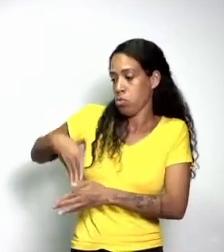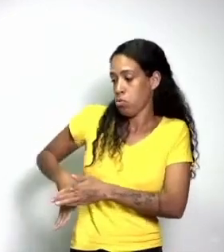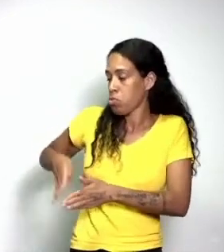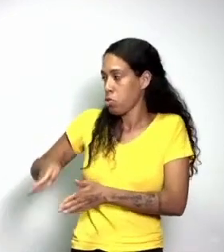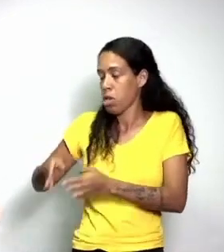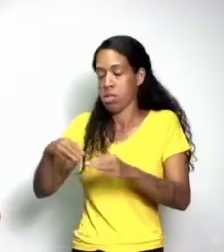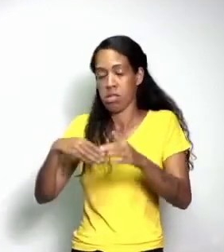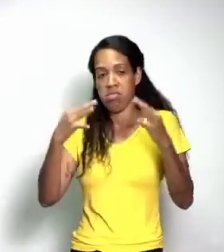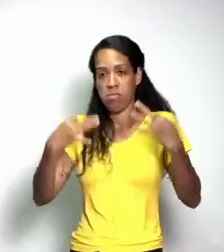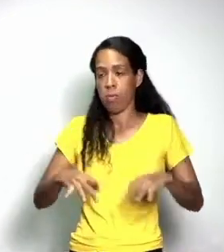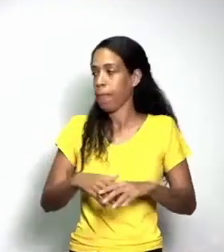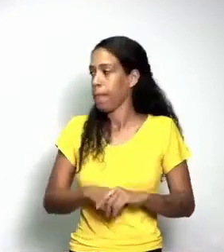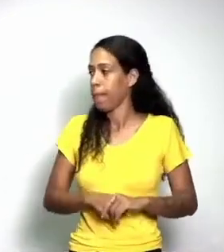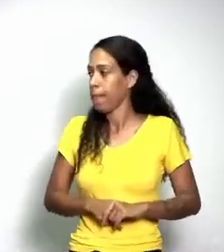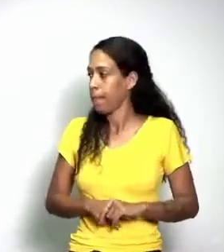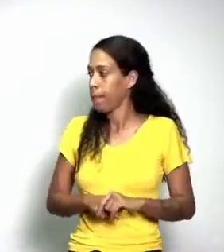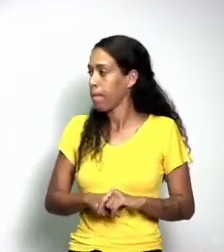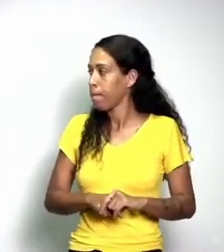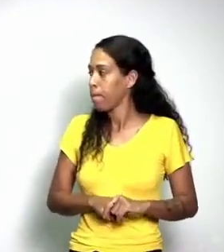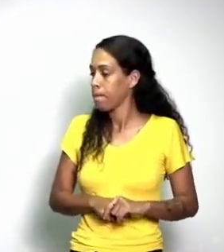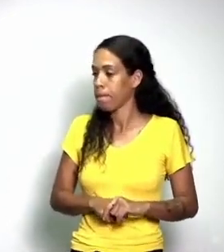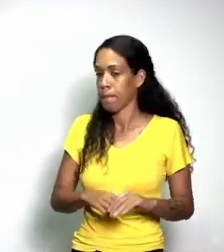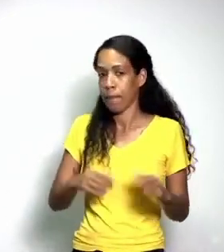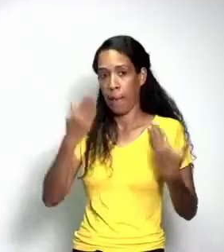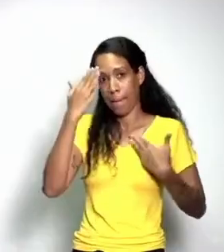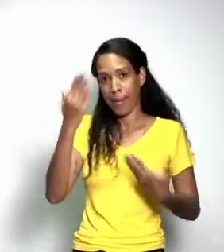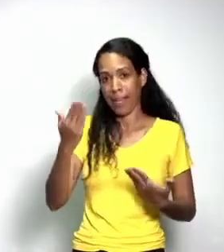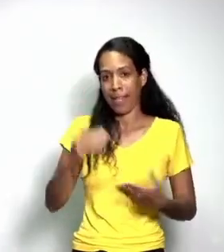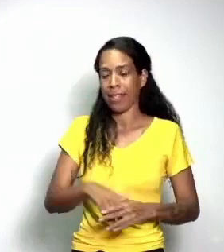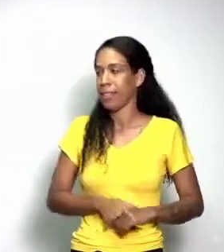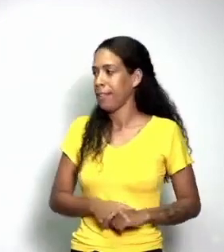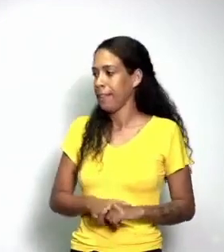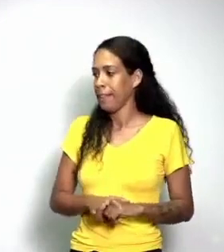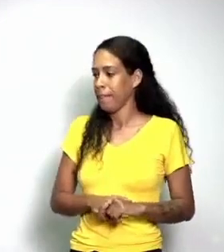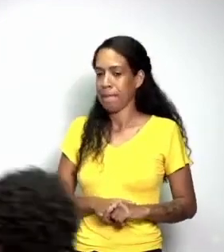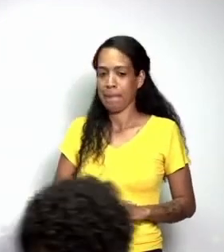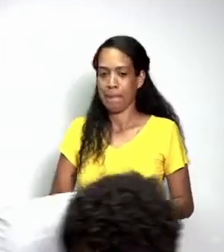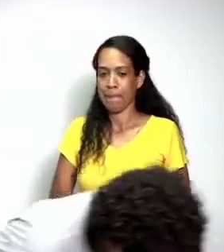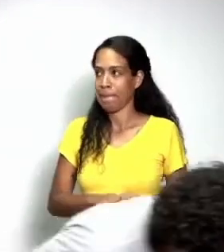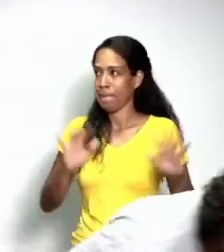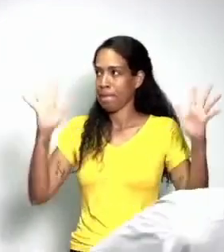certinhas. Vou começar com a câmera, então. Obrigada, gente.